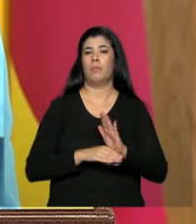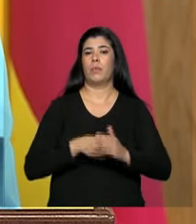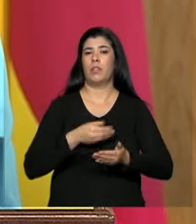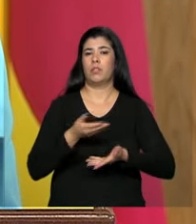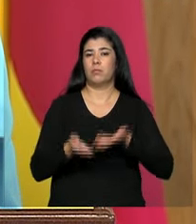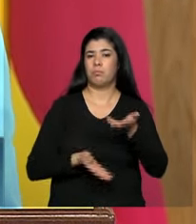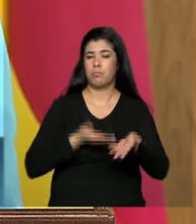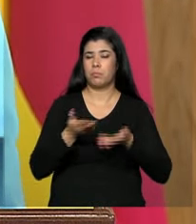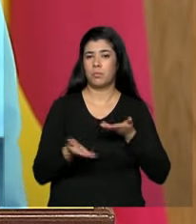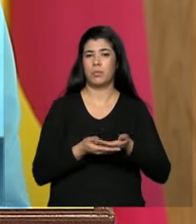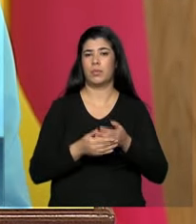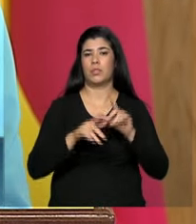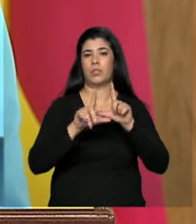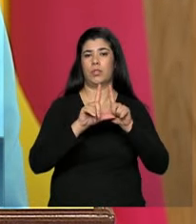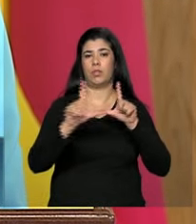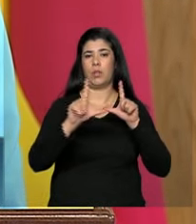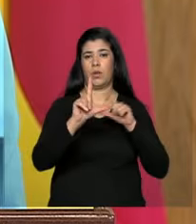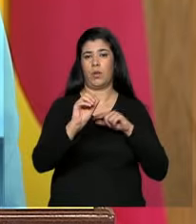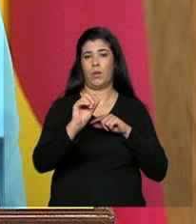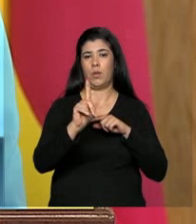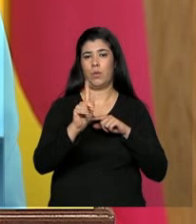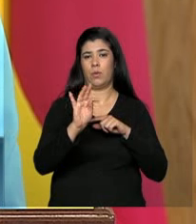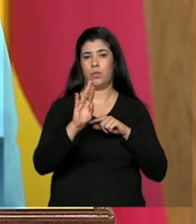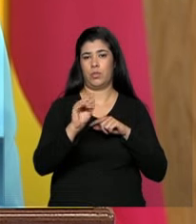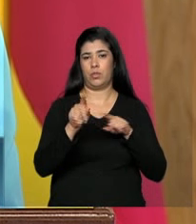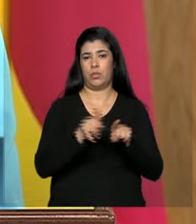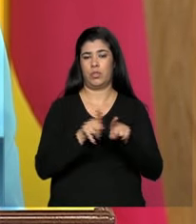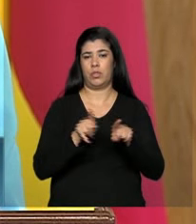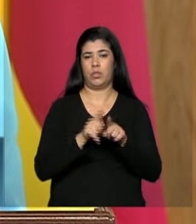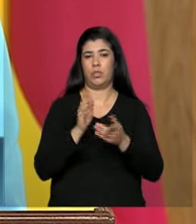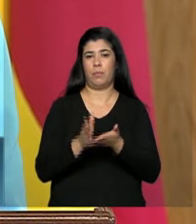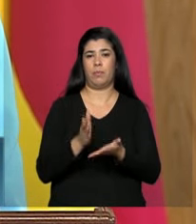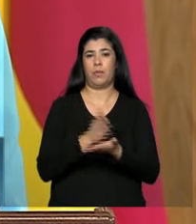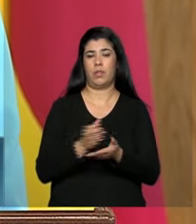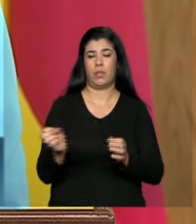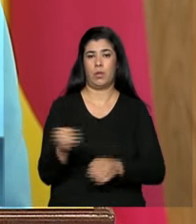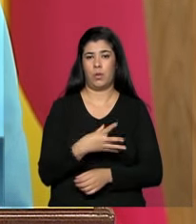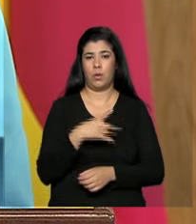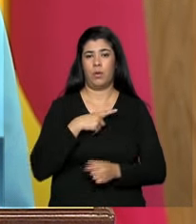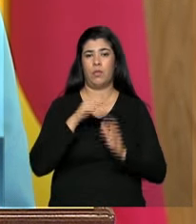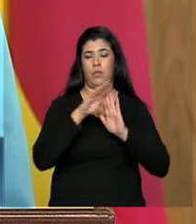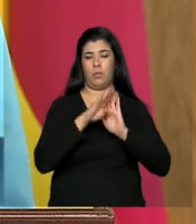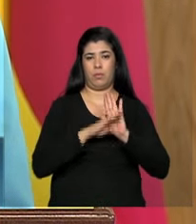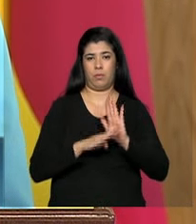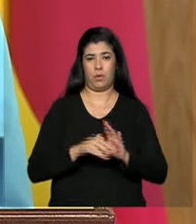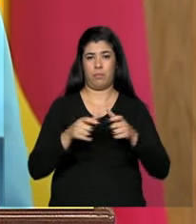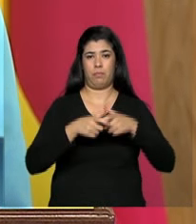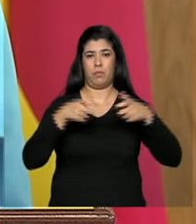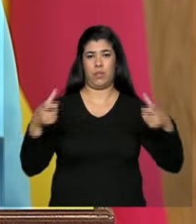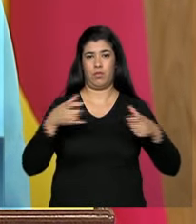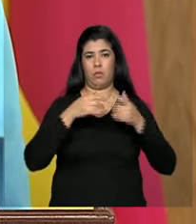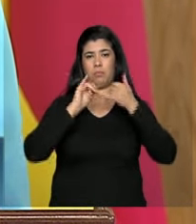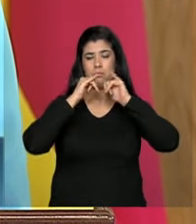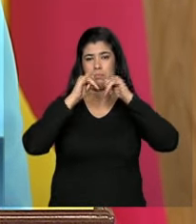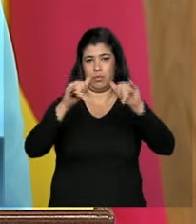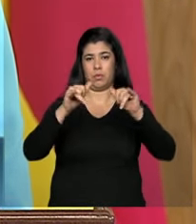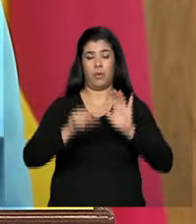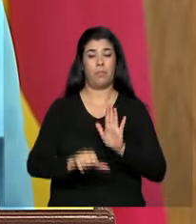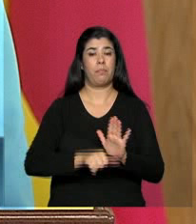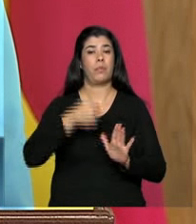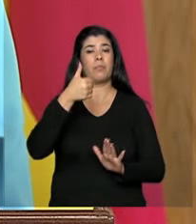e da etapa agora que abrimos do Programa de Investimento em Energia Elétrica. O